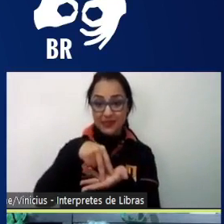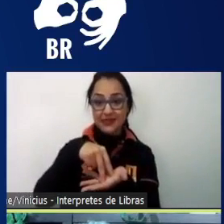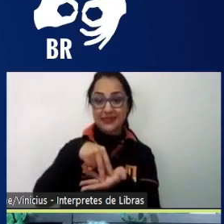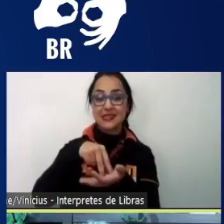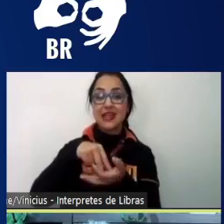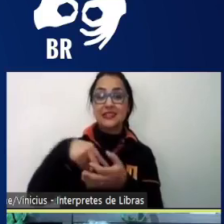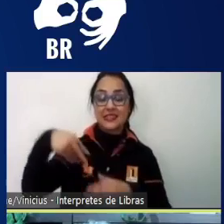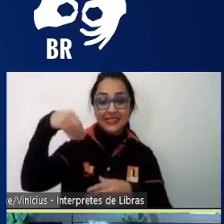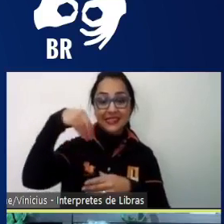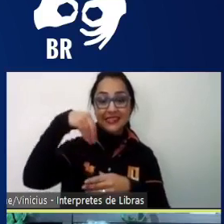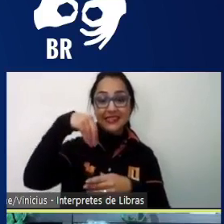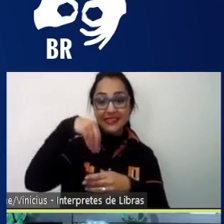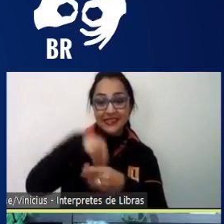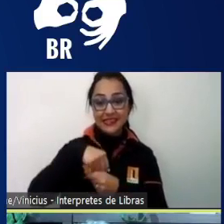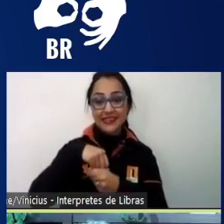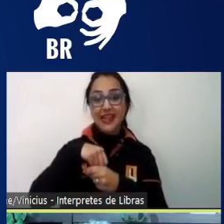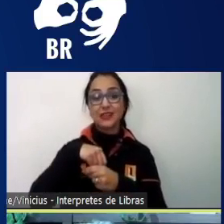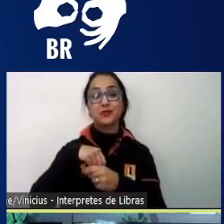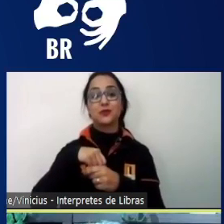de atitude sustentável,